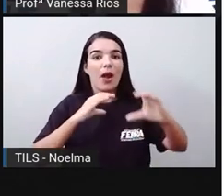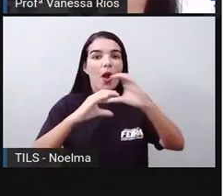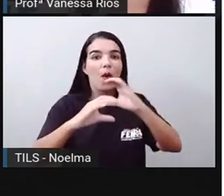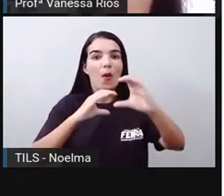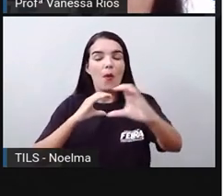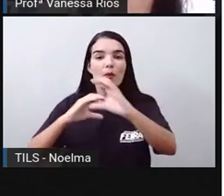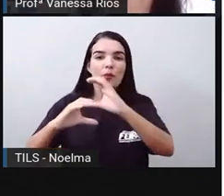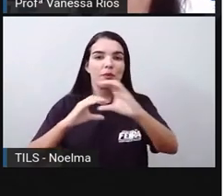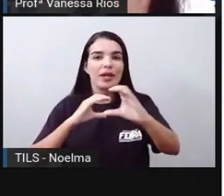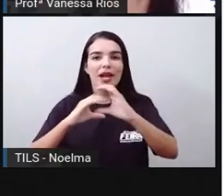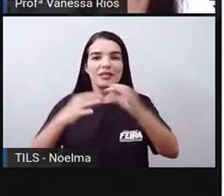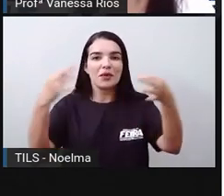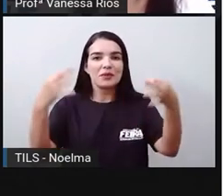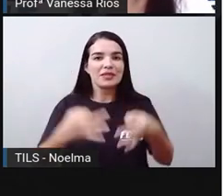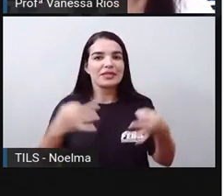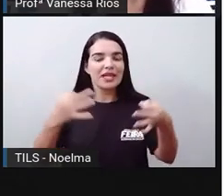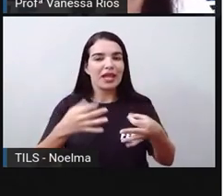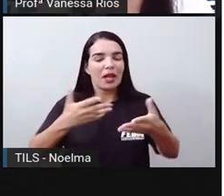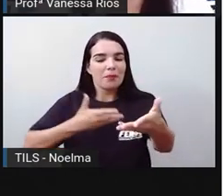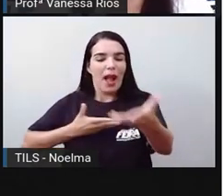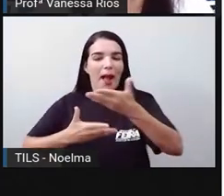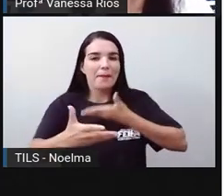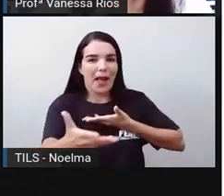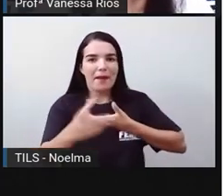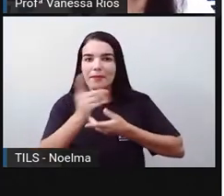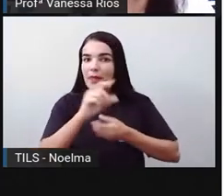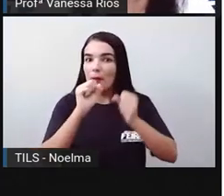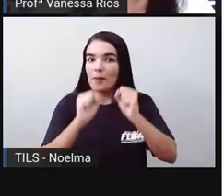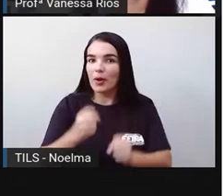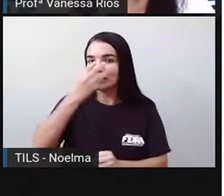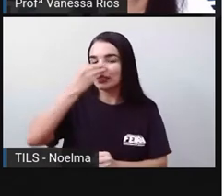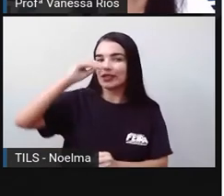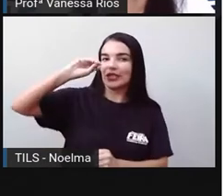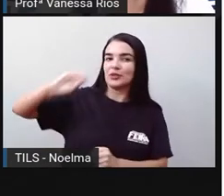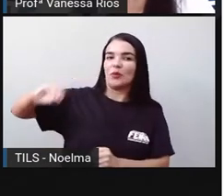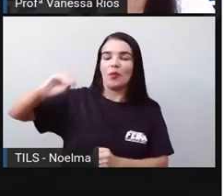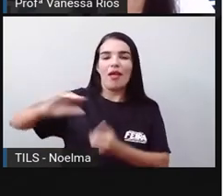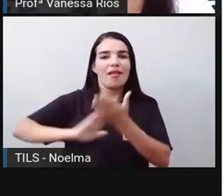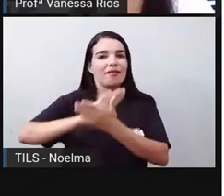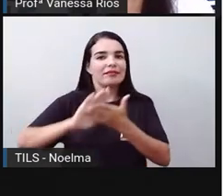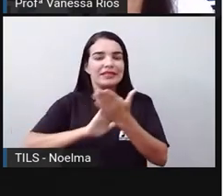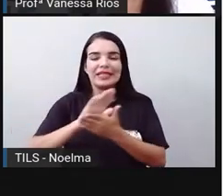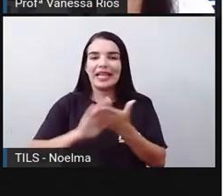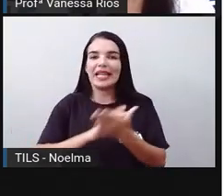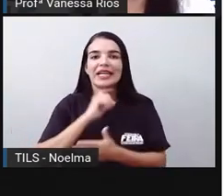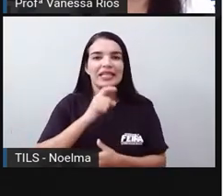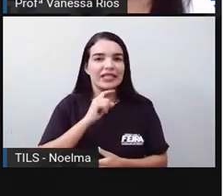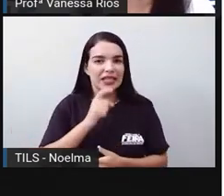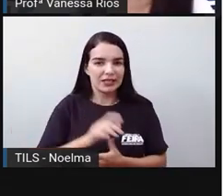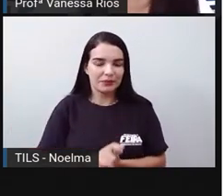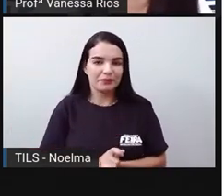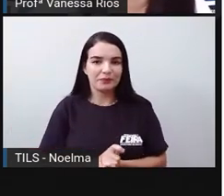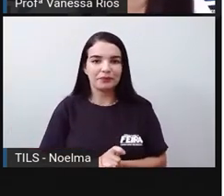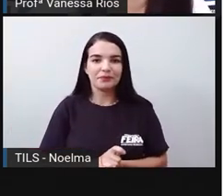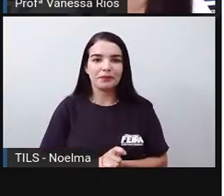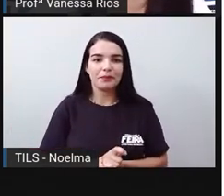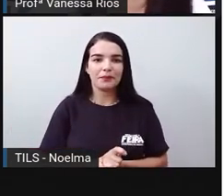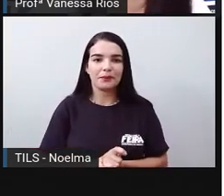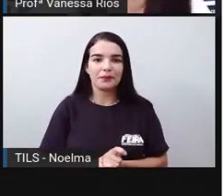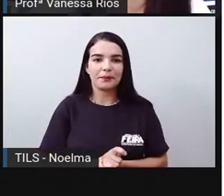e que ela não seja excludente, ela não exclua ninguém diante das suas dificuldades.